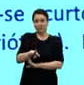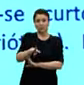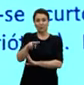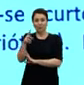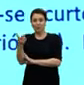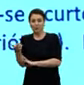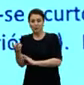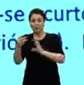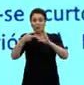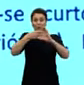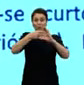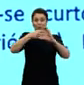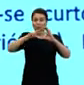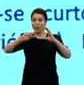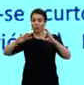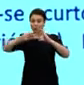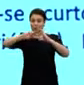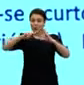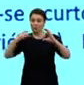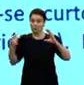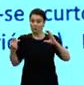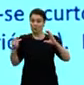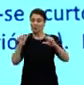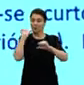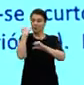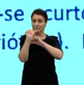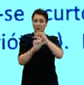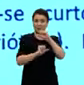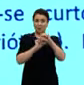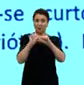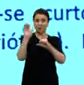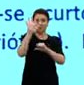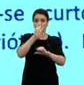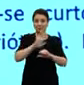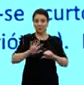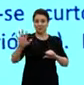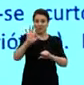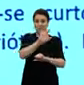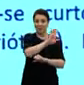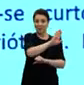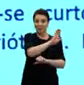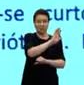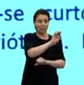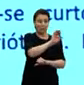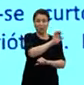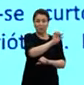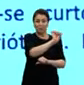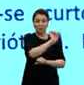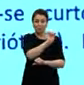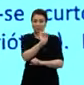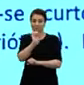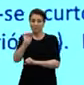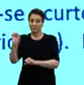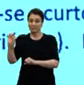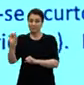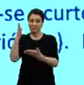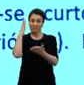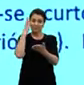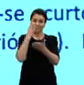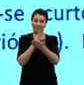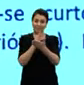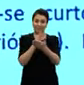os cromossomos, eles vão se deslocar para o plano equatorial, que fica mais ou menos na metade da